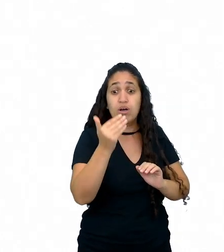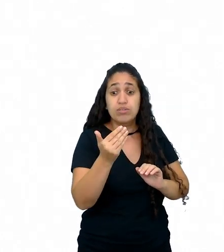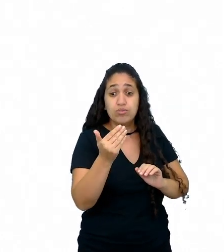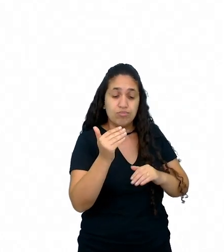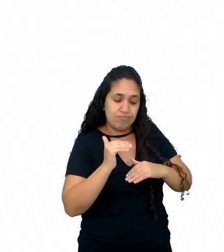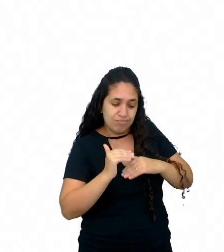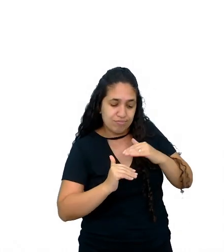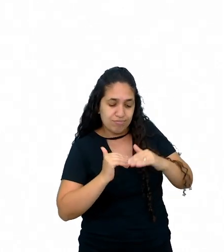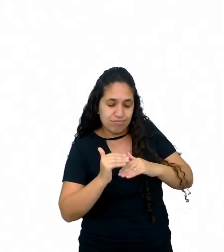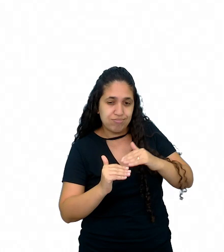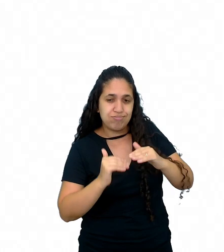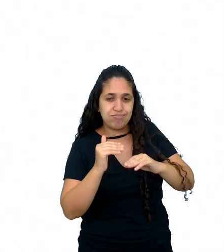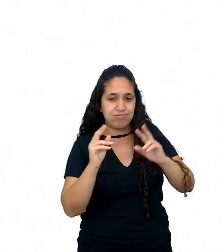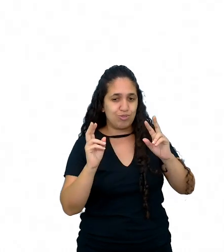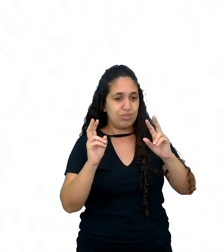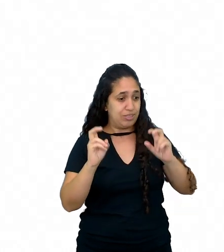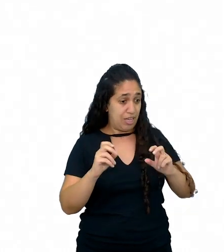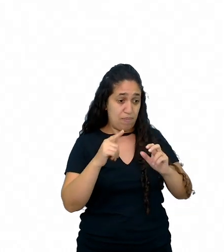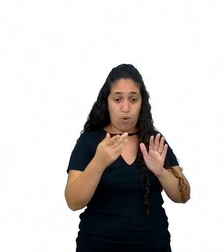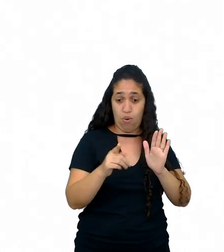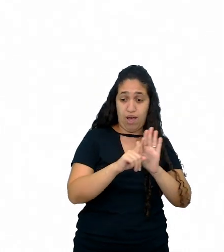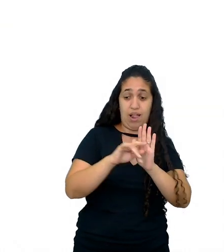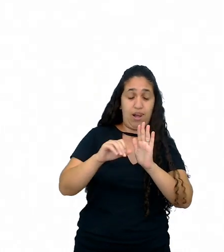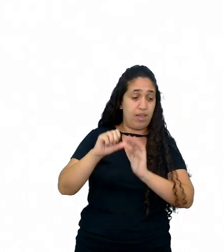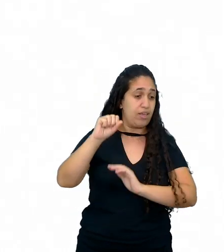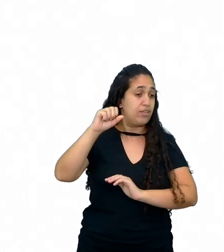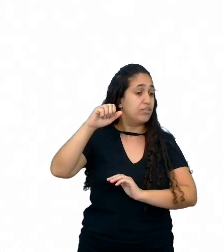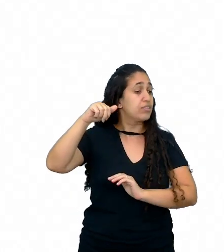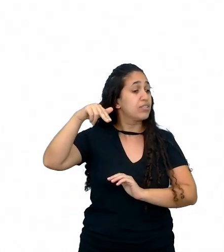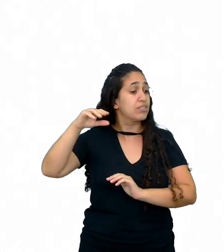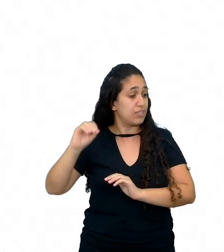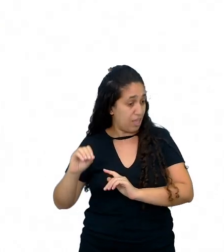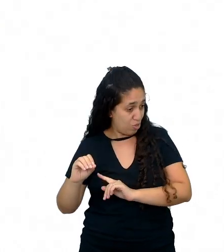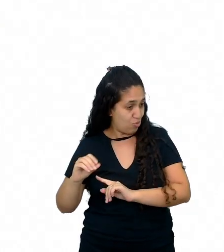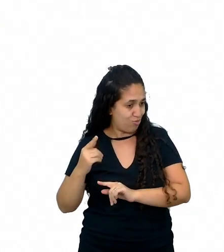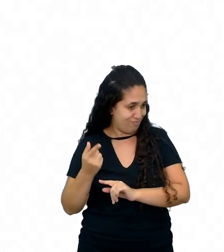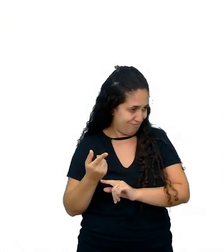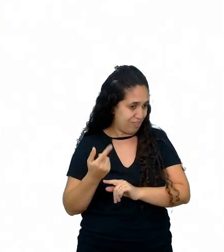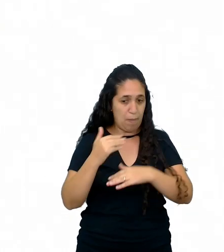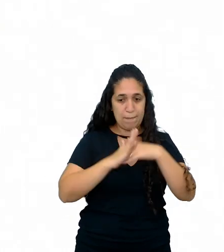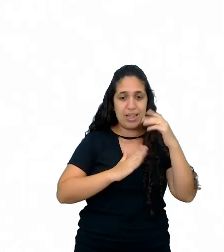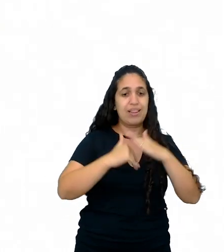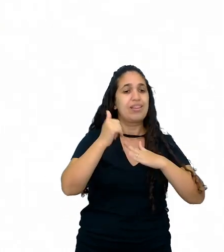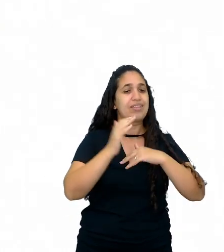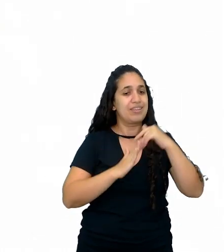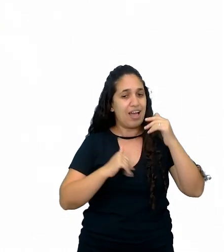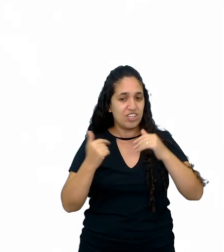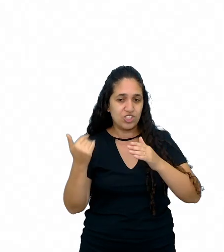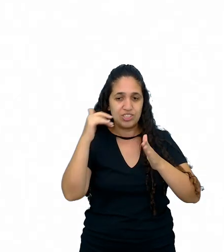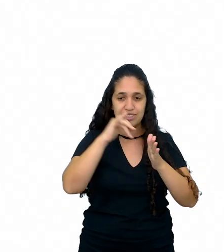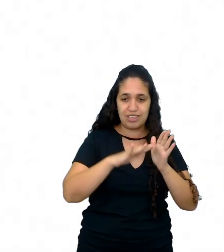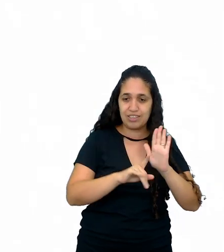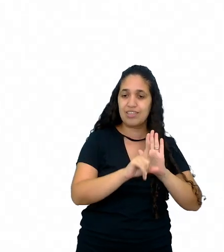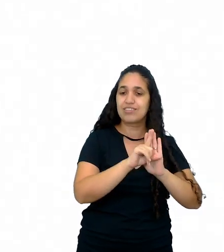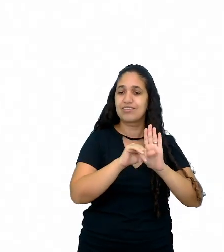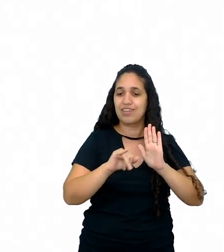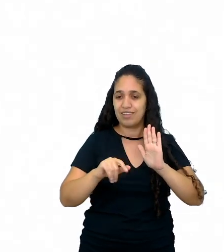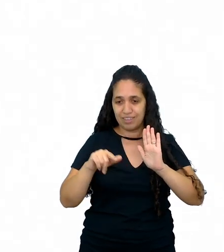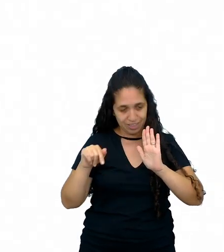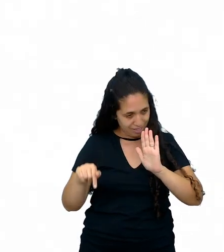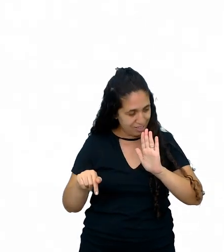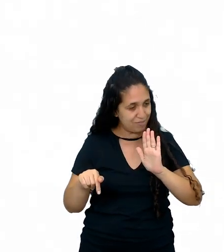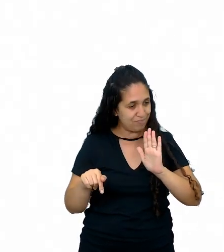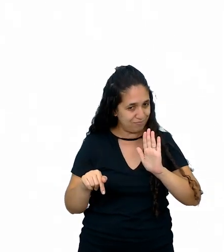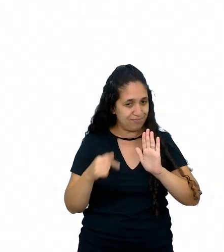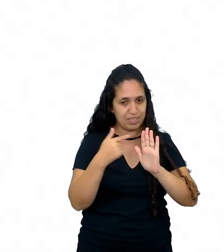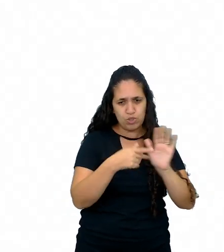dialogando sobre, né, a lei dos senos e cossenos, a aplicabilidade, né, desta lei, né, no mundo real, né,